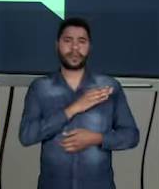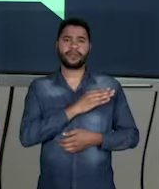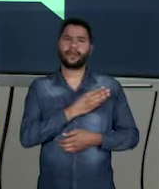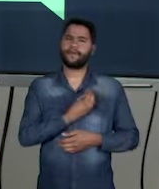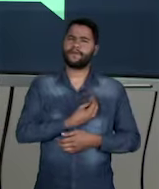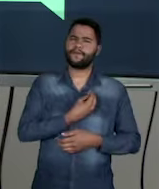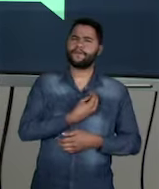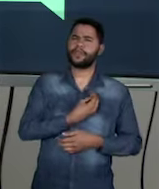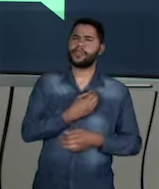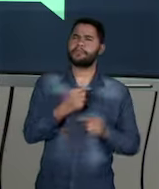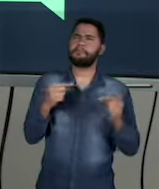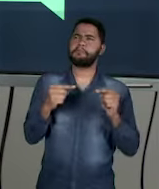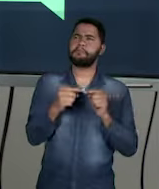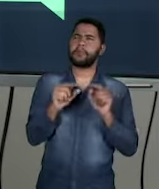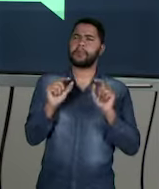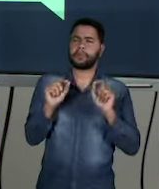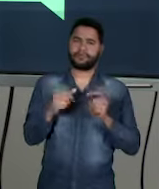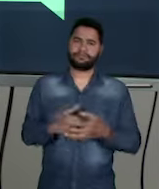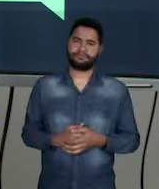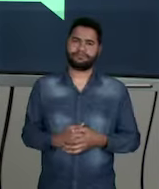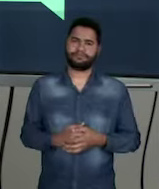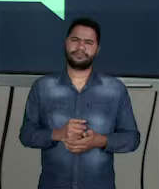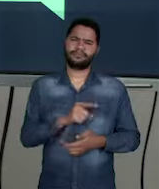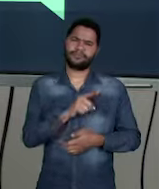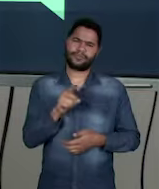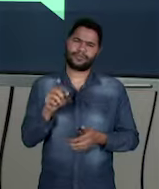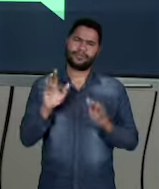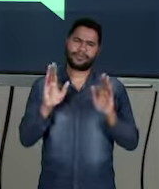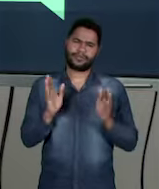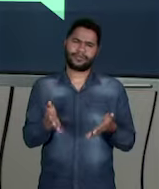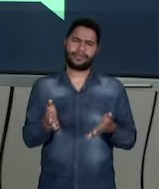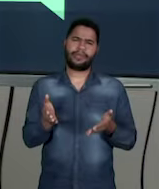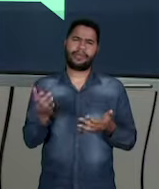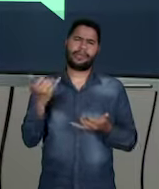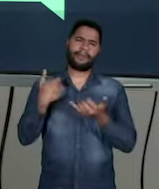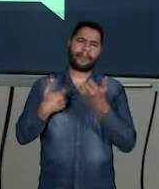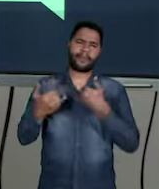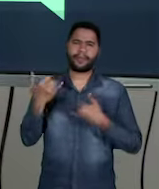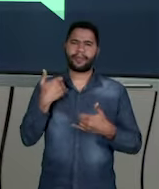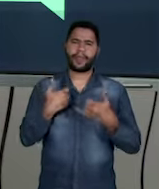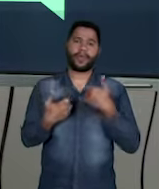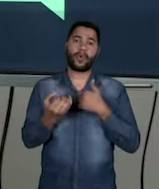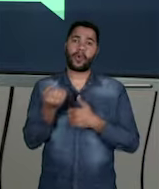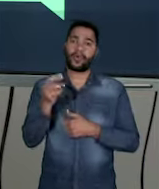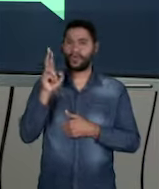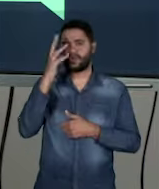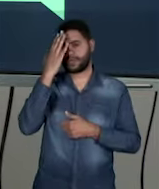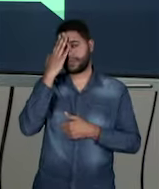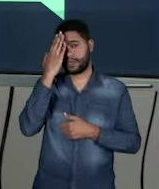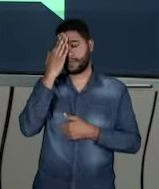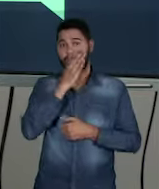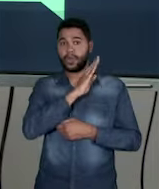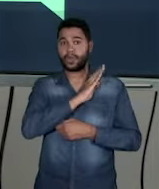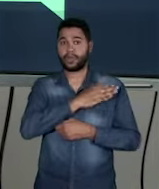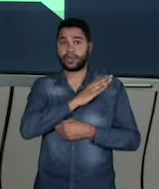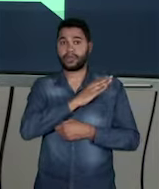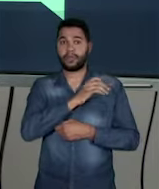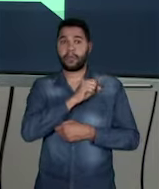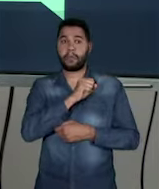que a gente tem? Com certeza vocês já devem ter ouvido falar ou sabem disso. Se o coração